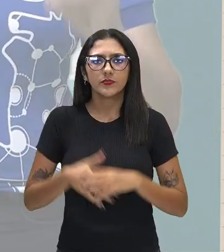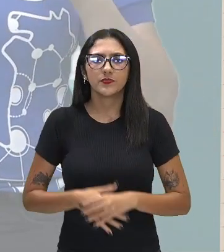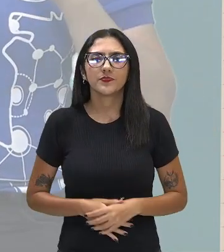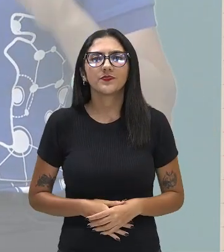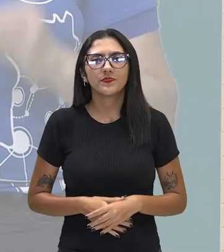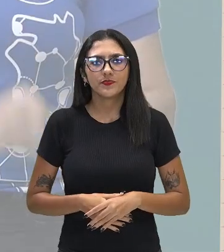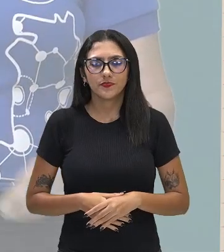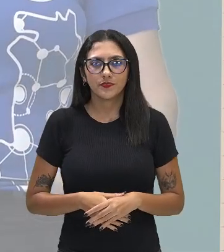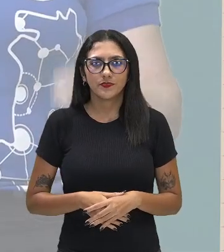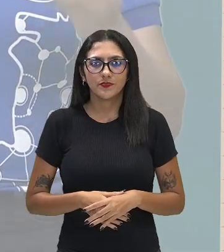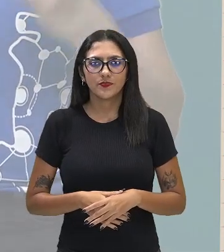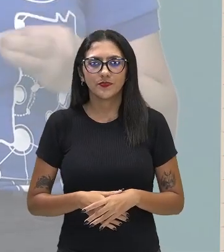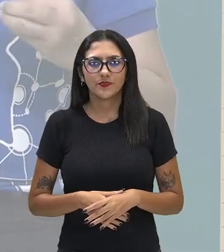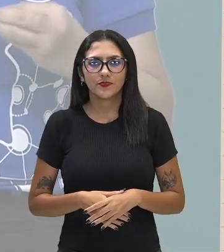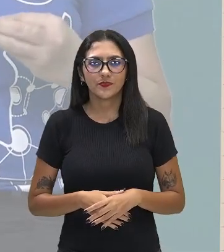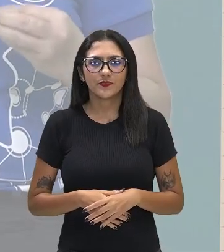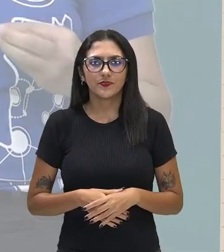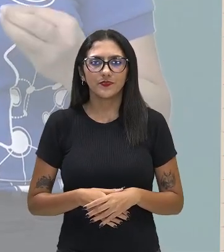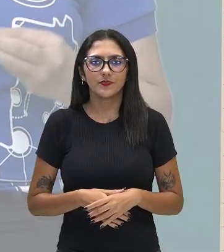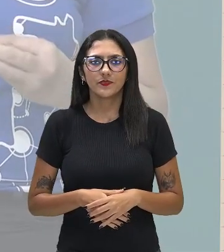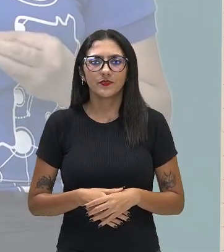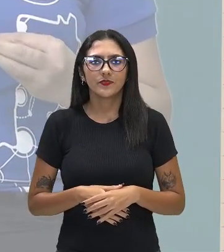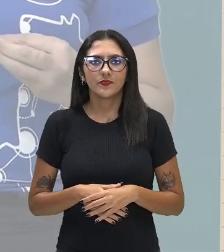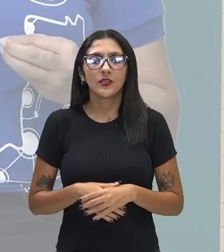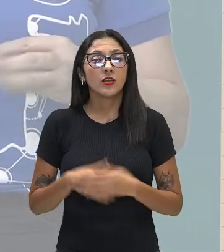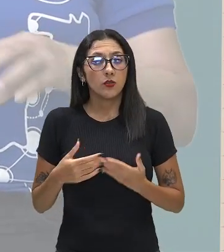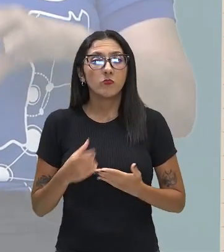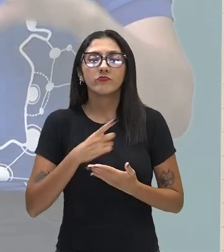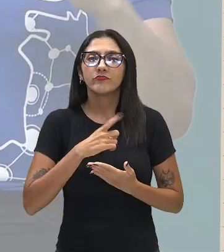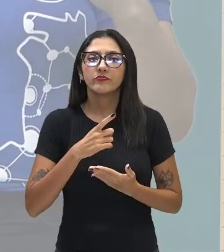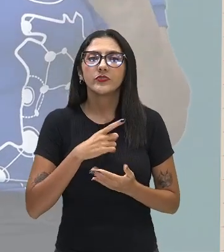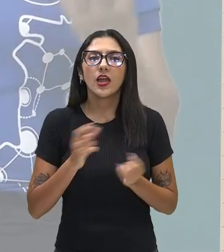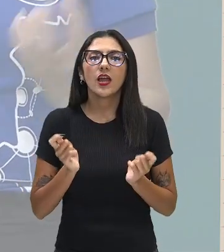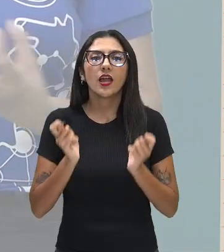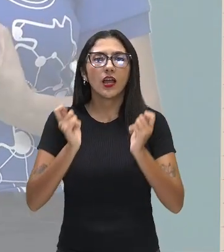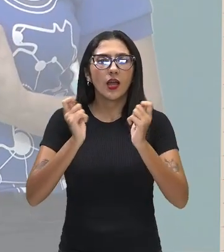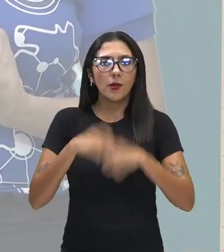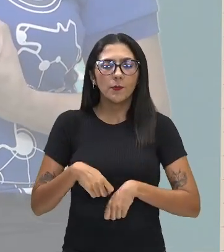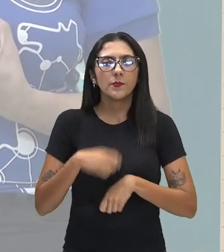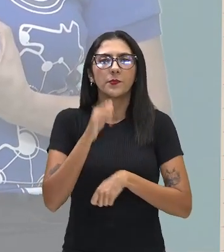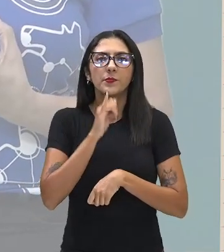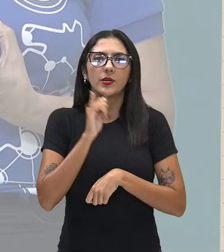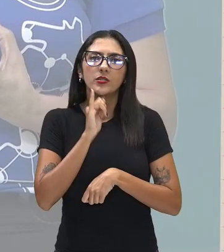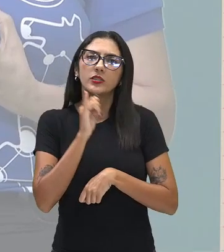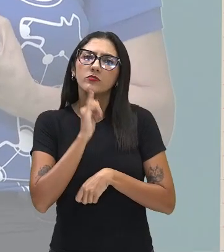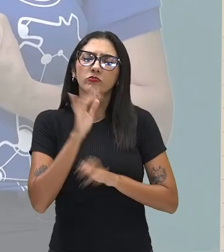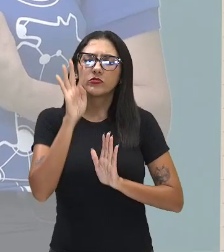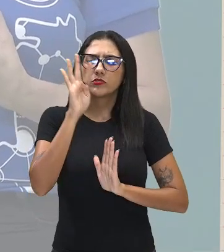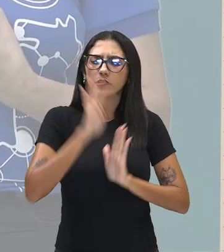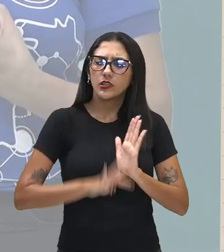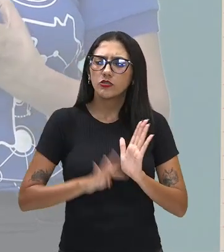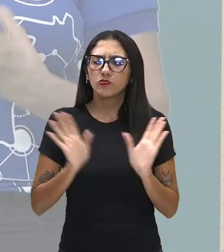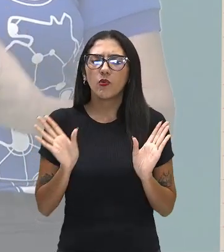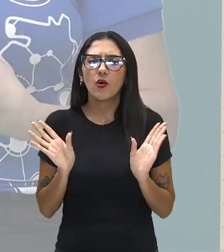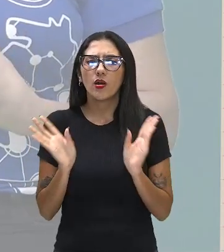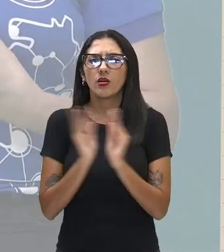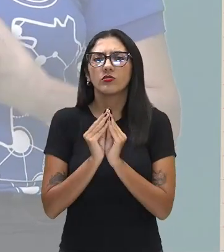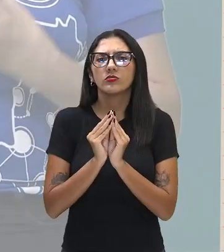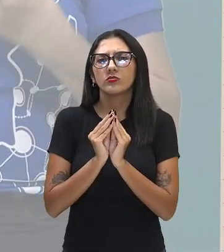Então, nós temos a capacidade de fazer um resumo